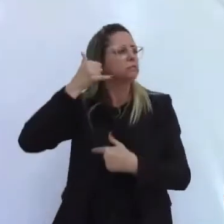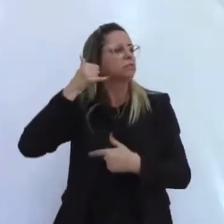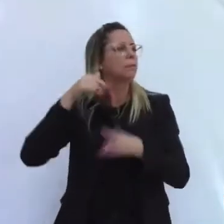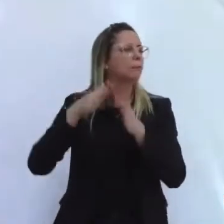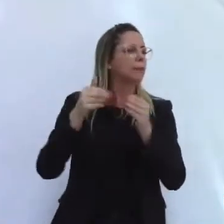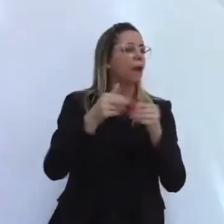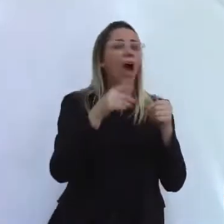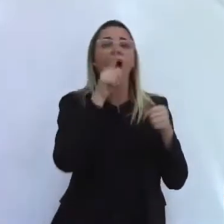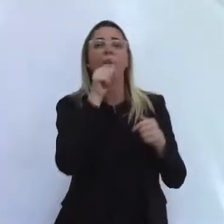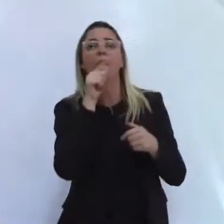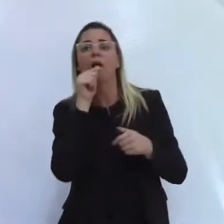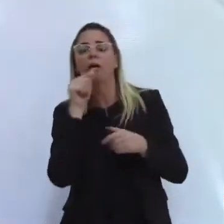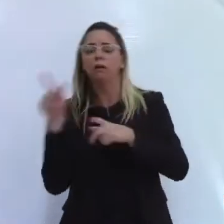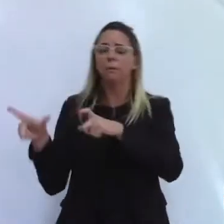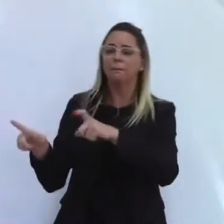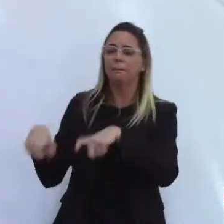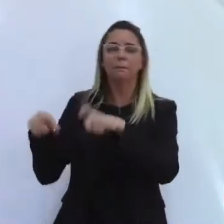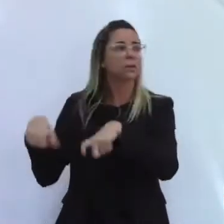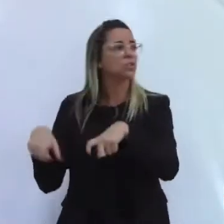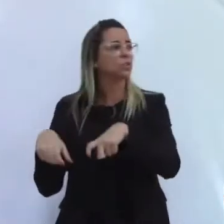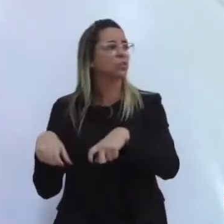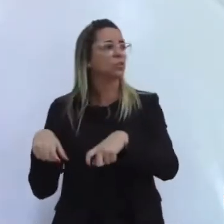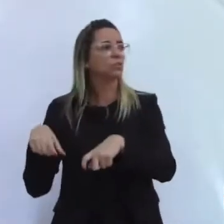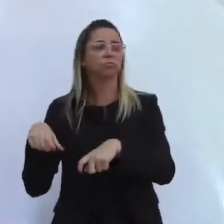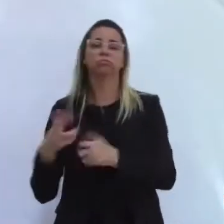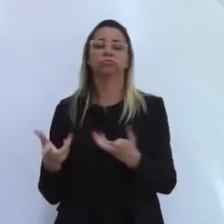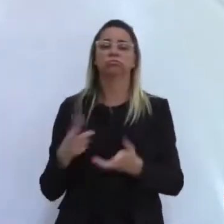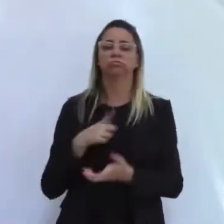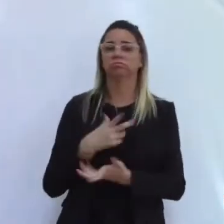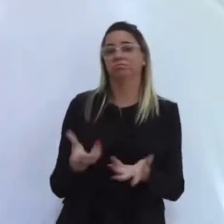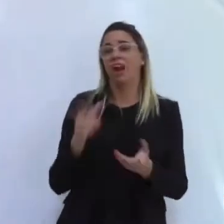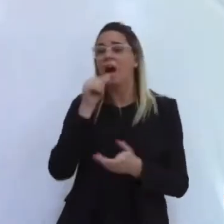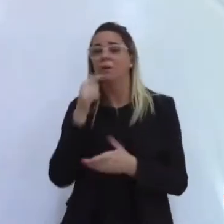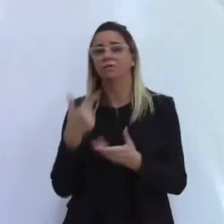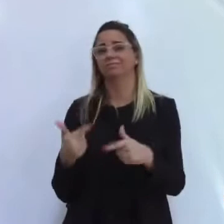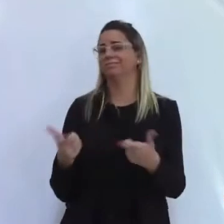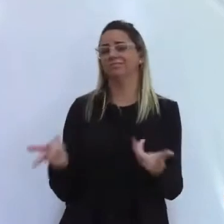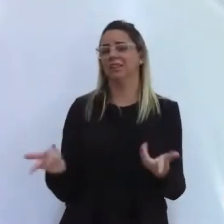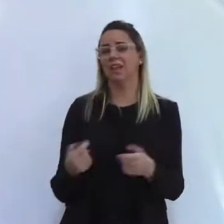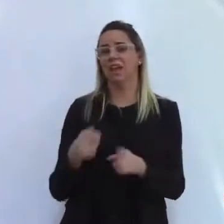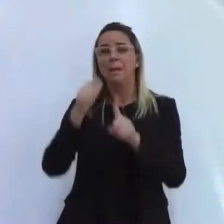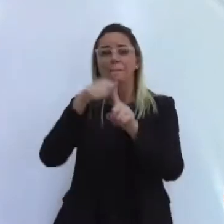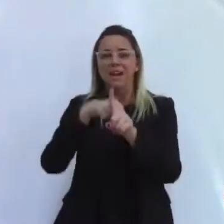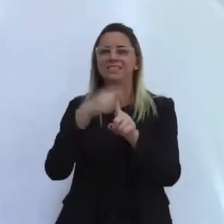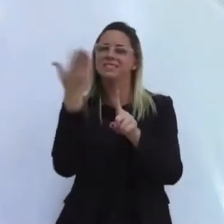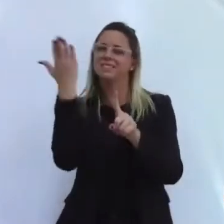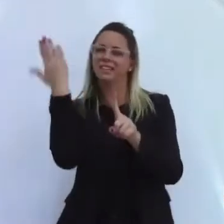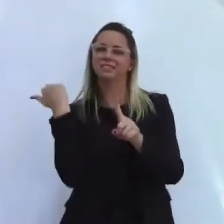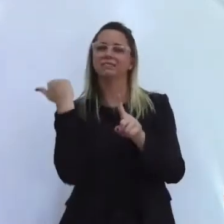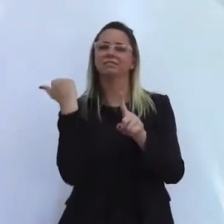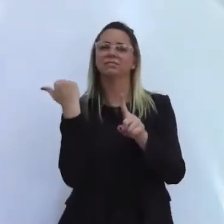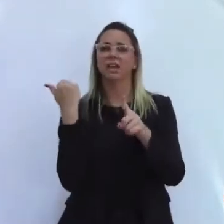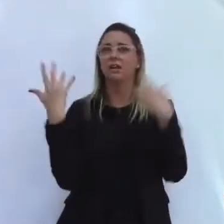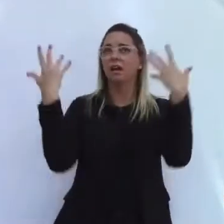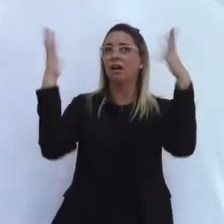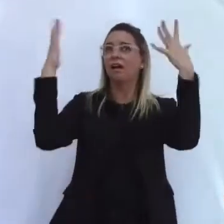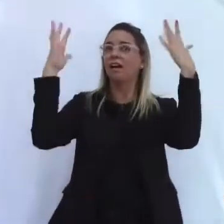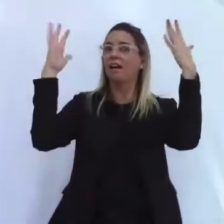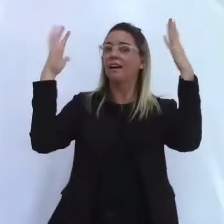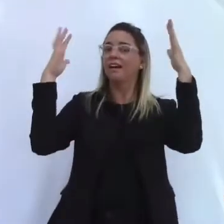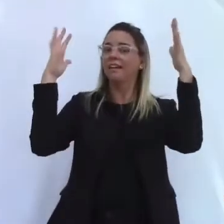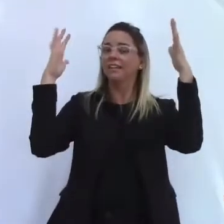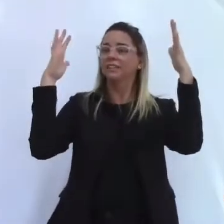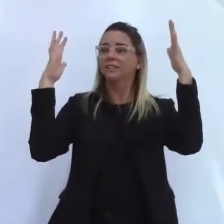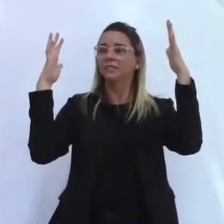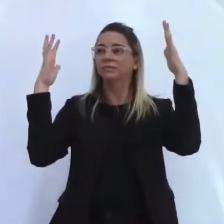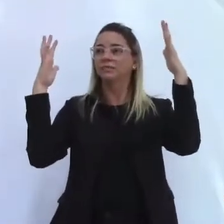da população da zona rural. Disseram aqui, há um mês atrás, deram voto de aplauso, que